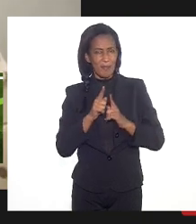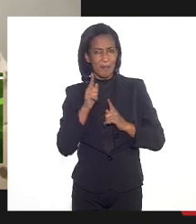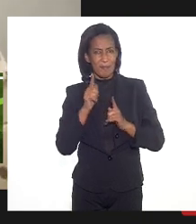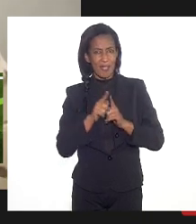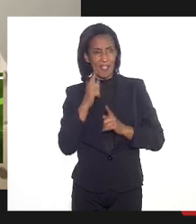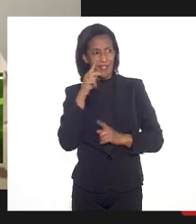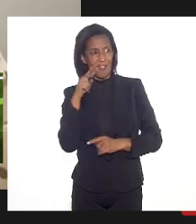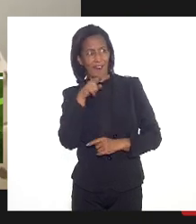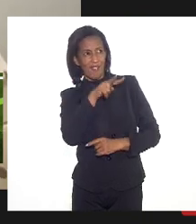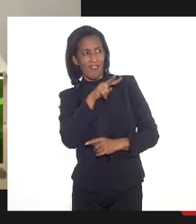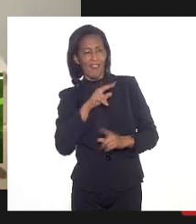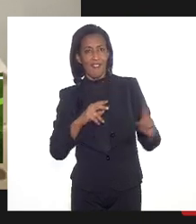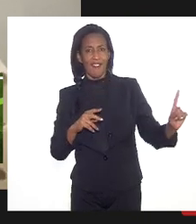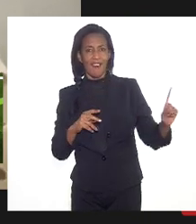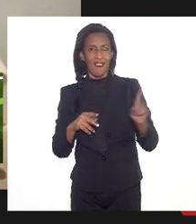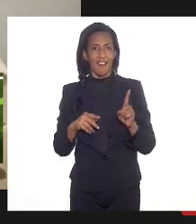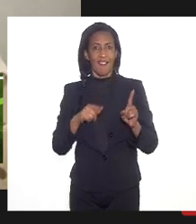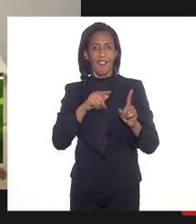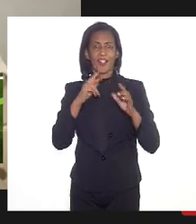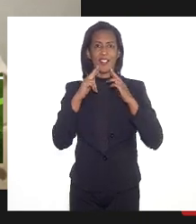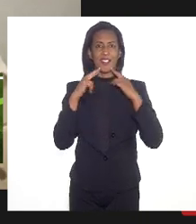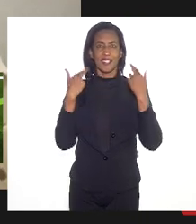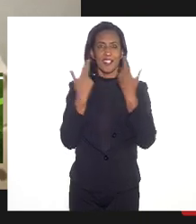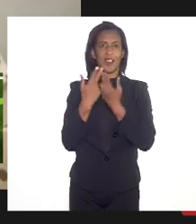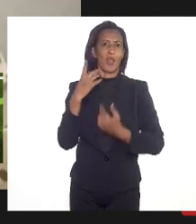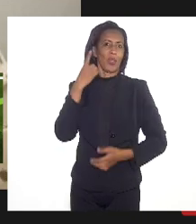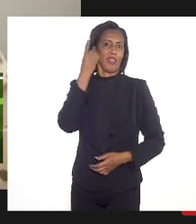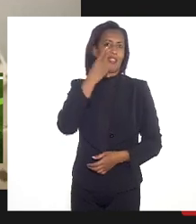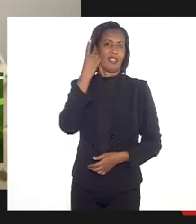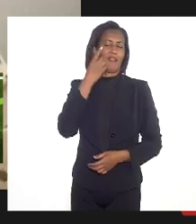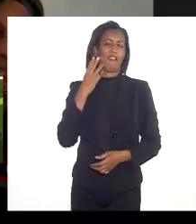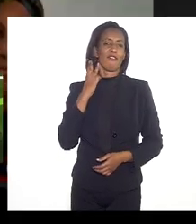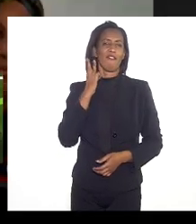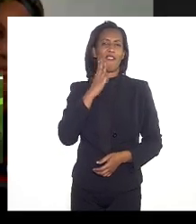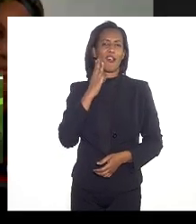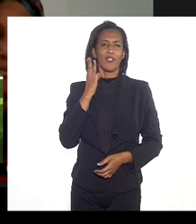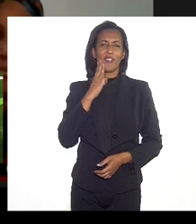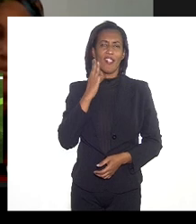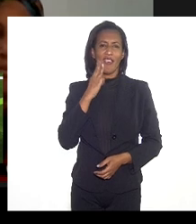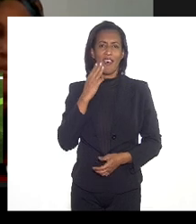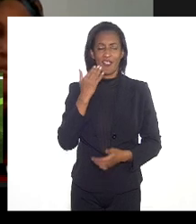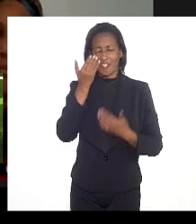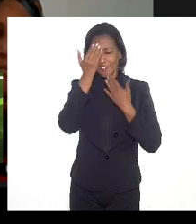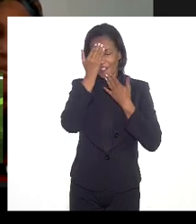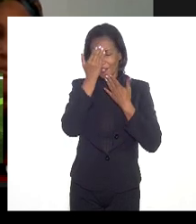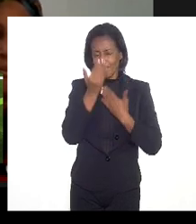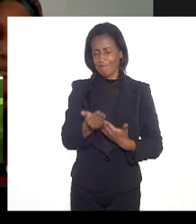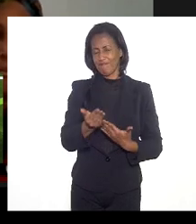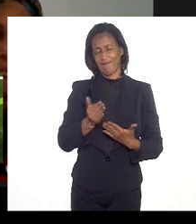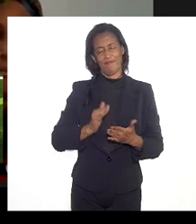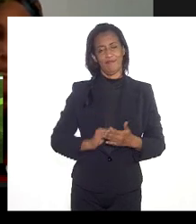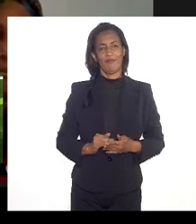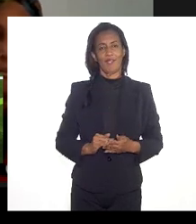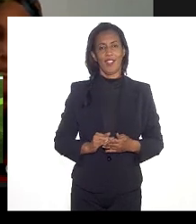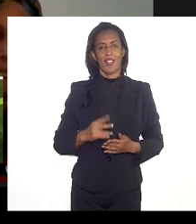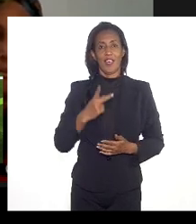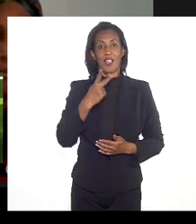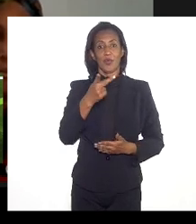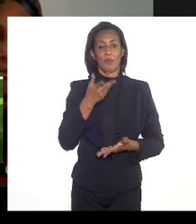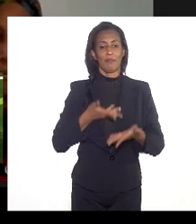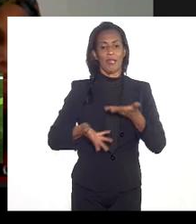adentrar a nossa sala de reuniões, o deputado Valdec Carneiro, e agradeço demais a